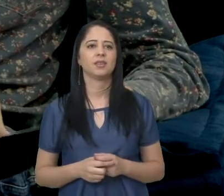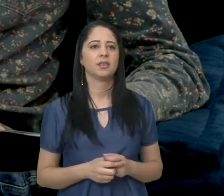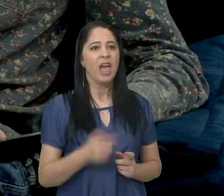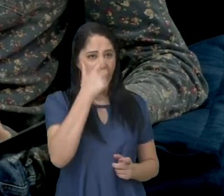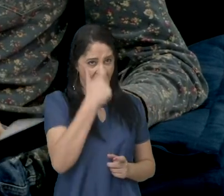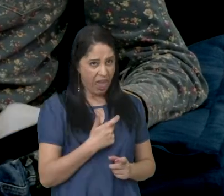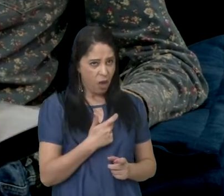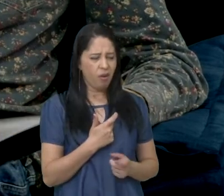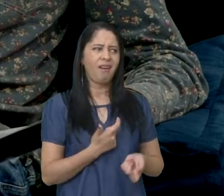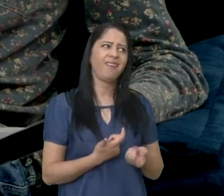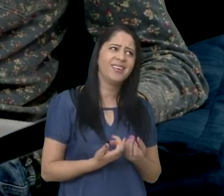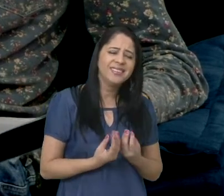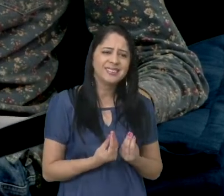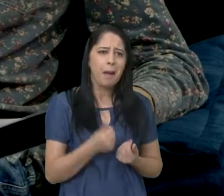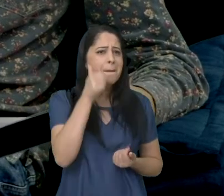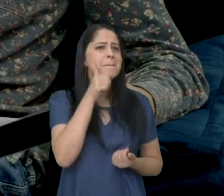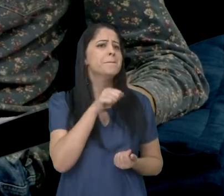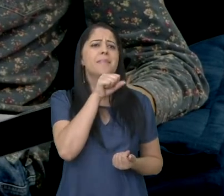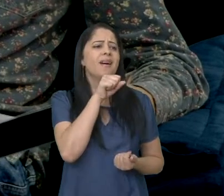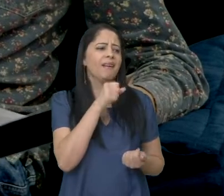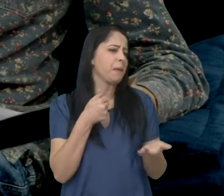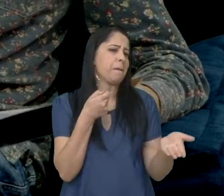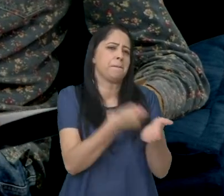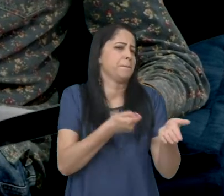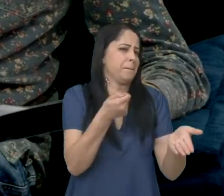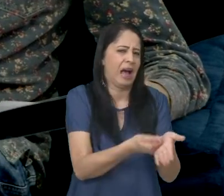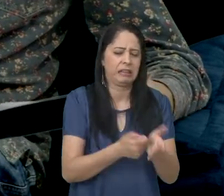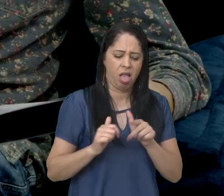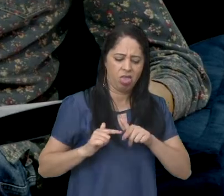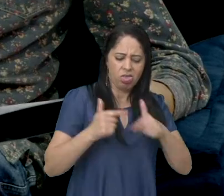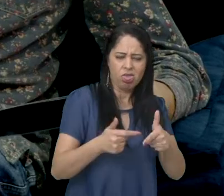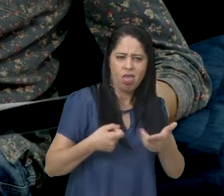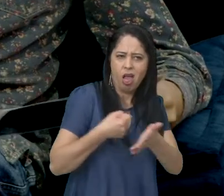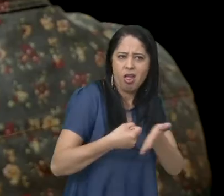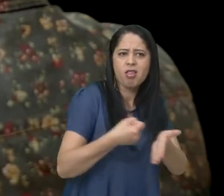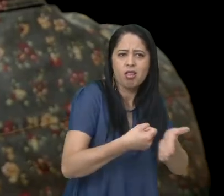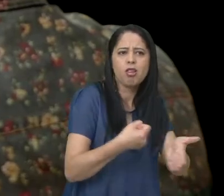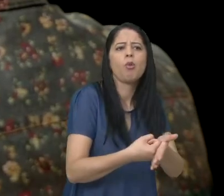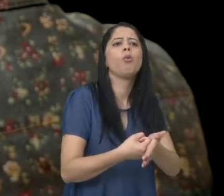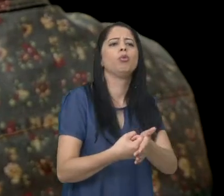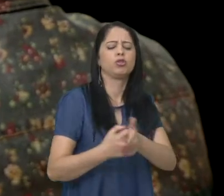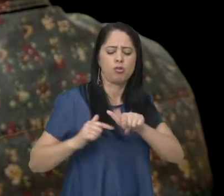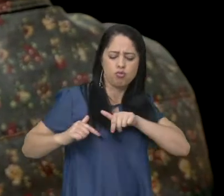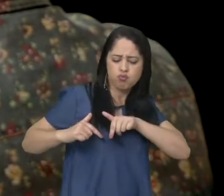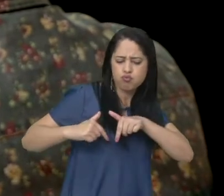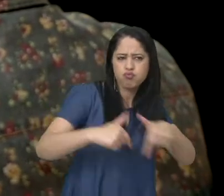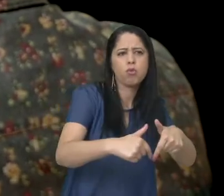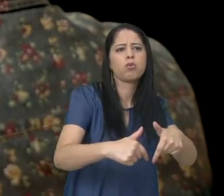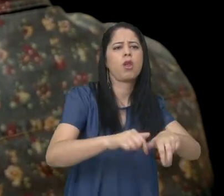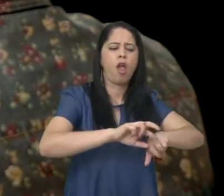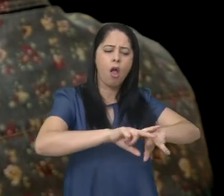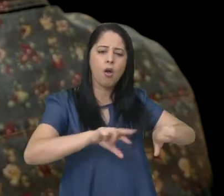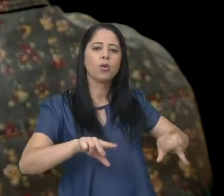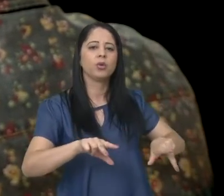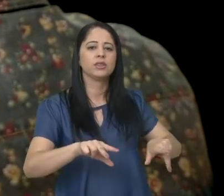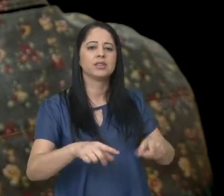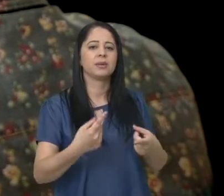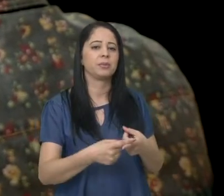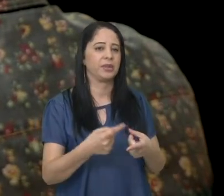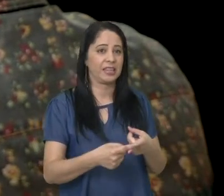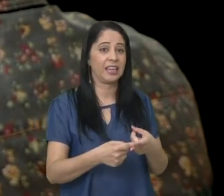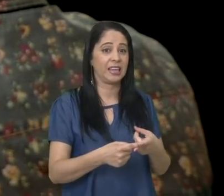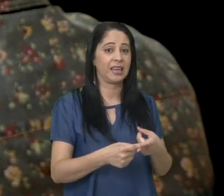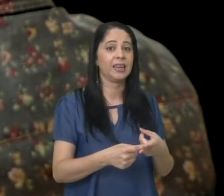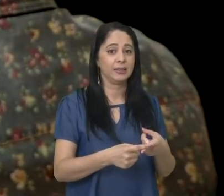mãe batalhadora, eu acho que é isso, né? Uma mãe que está sempre ali, batalhando pelas coisas e tal. Até porque